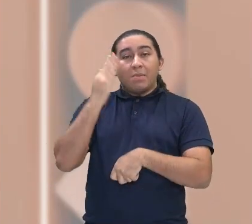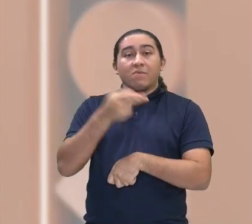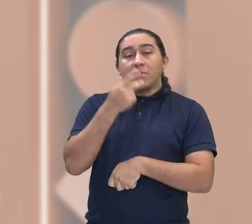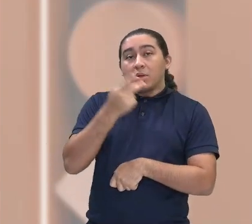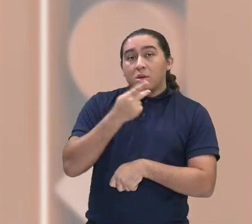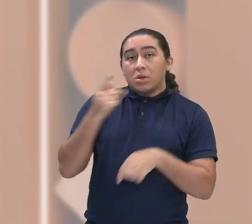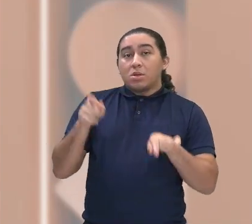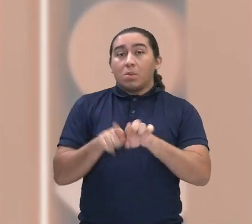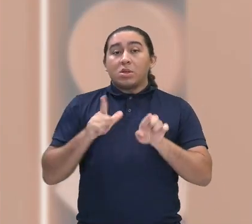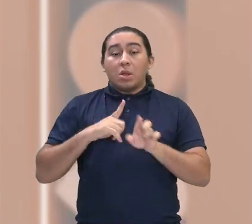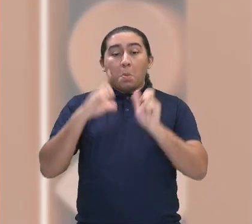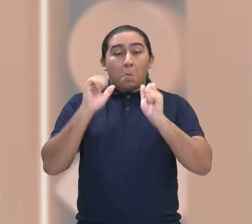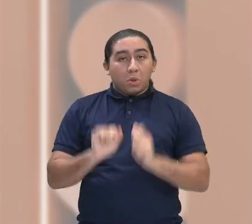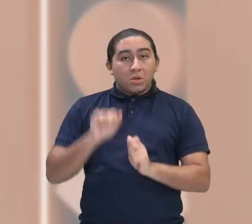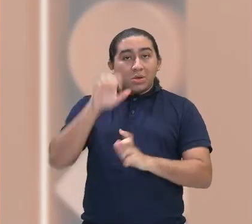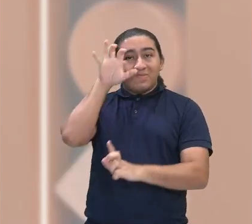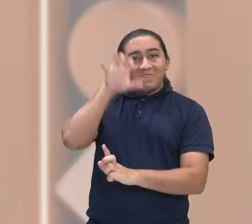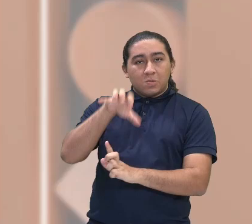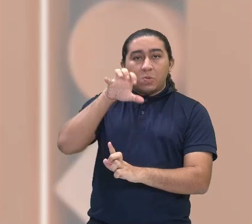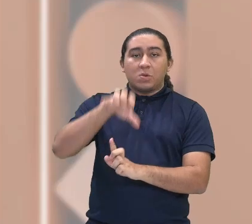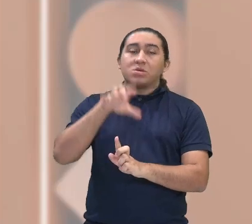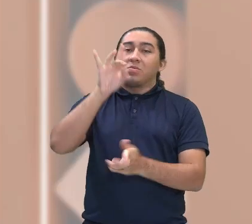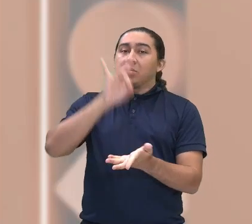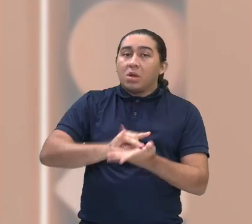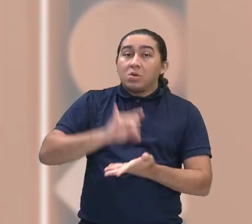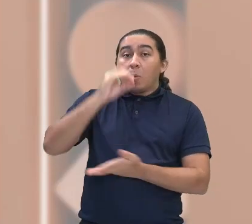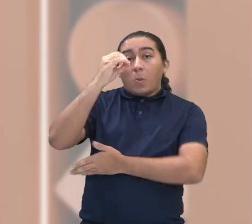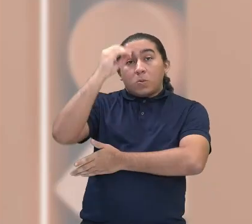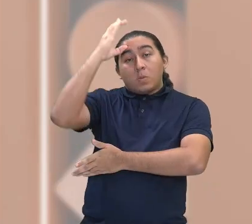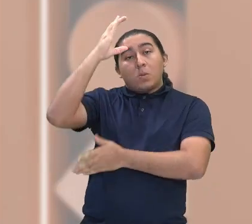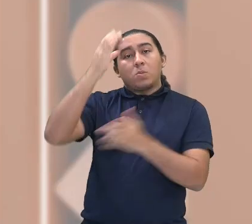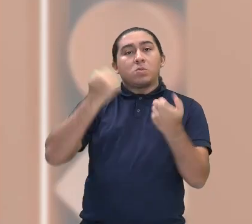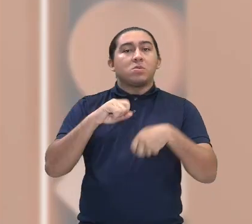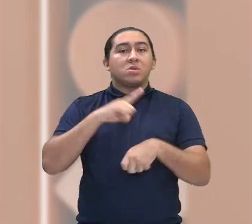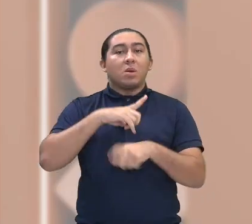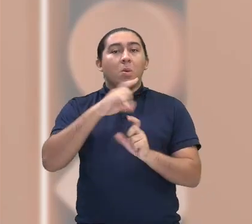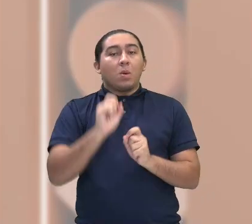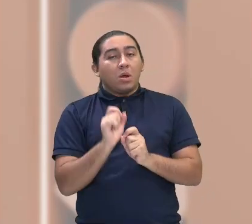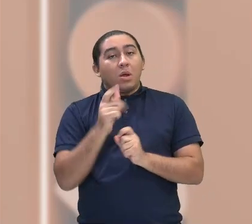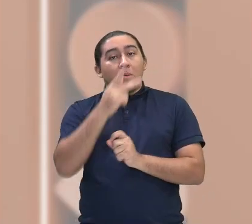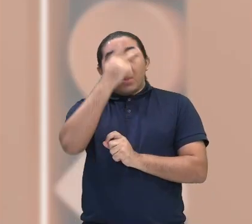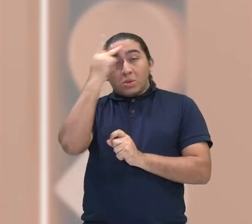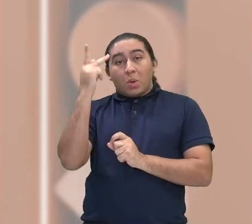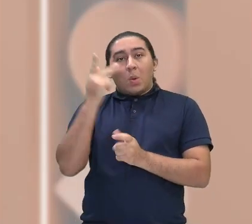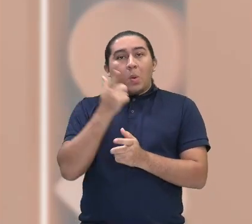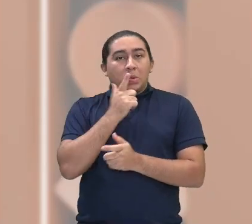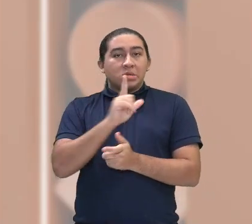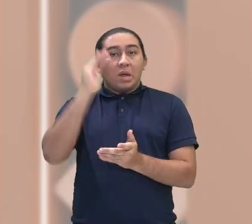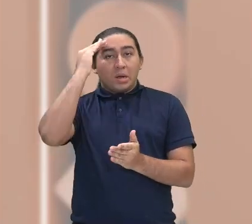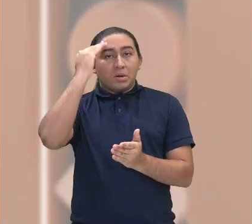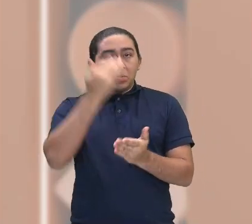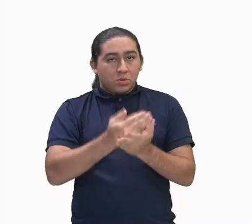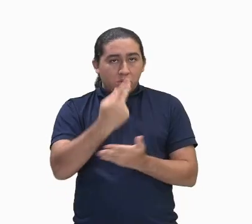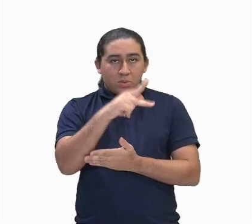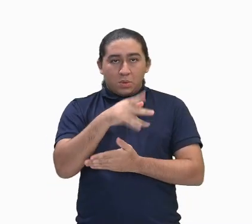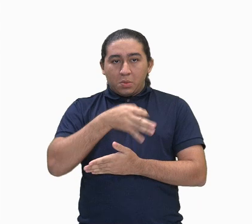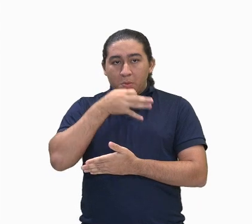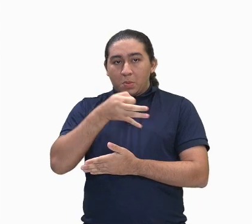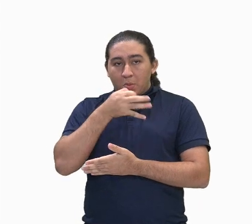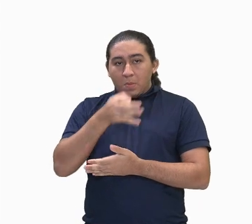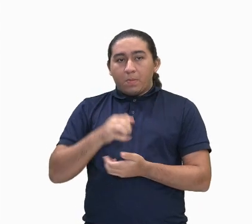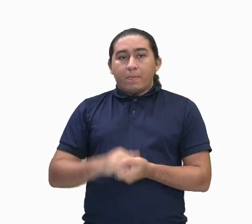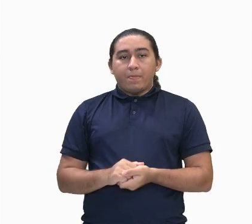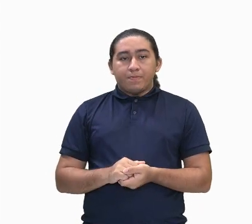ter um poder de persuasão e convencimento muito grande para convencer os seus ouvintes. Direito e justiça também vão